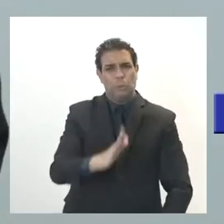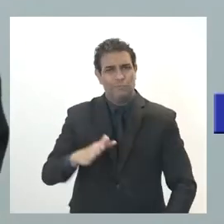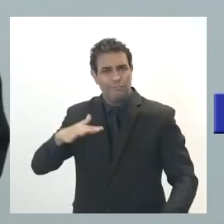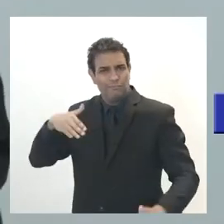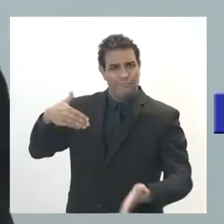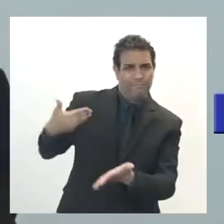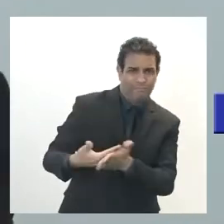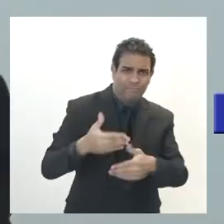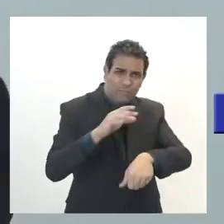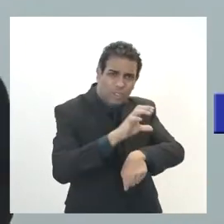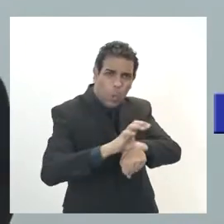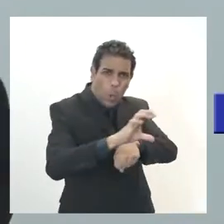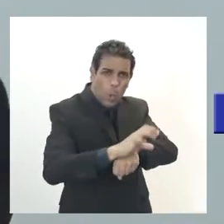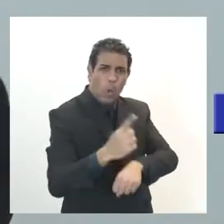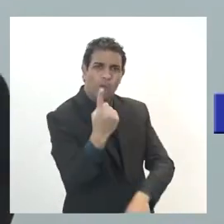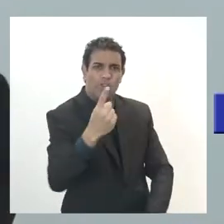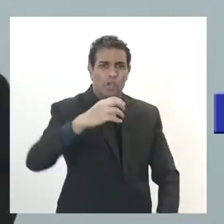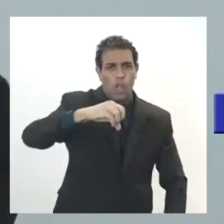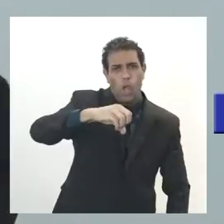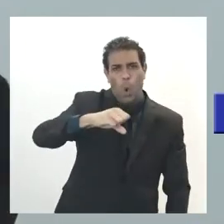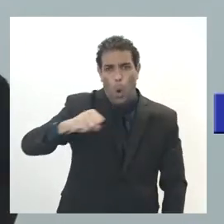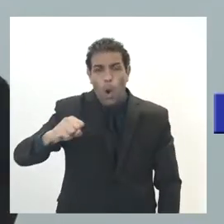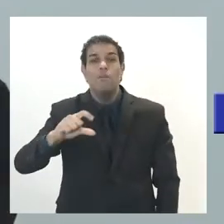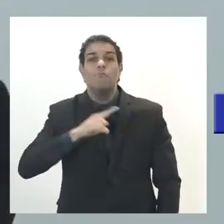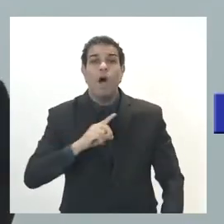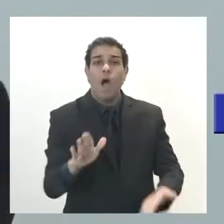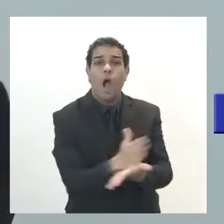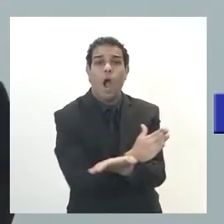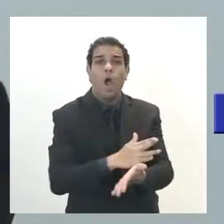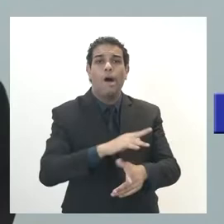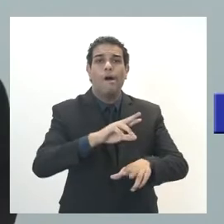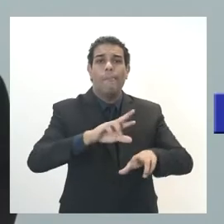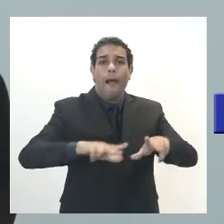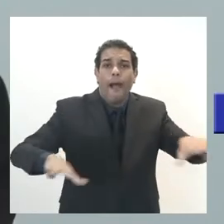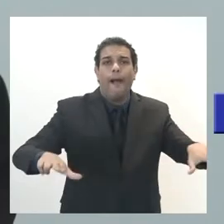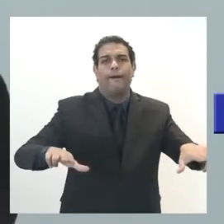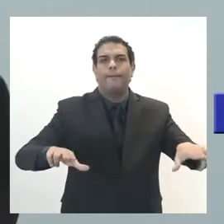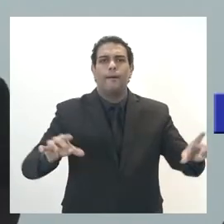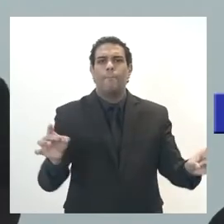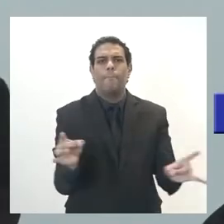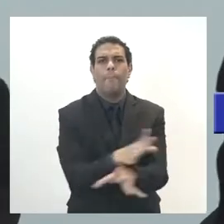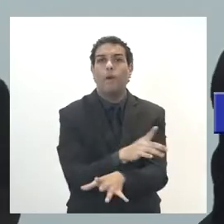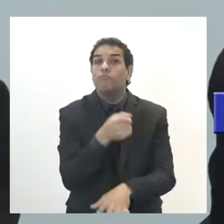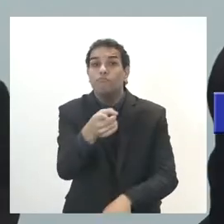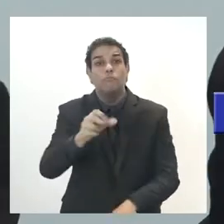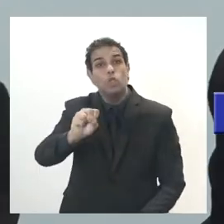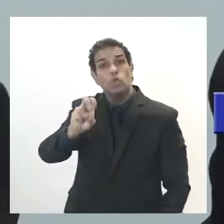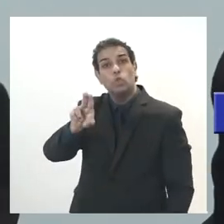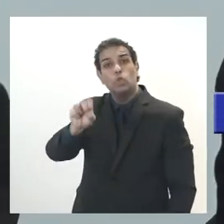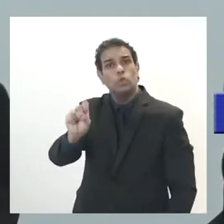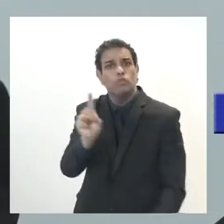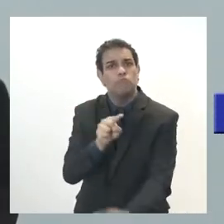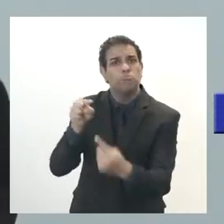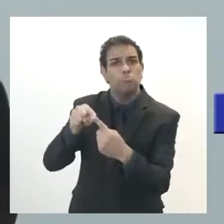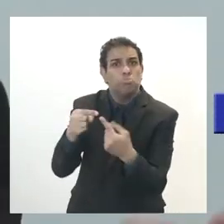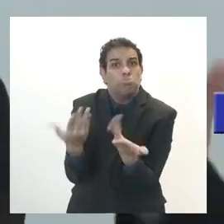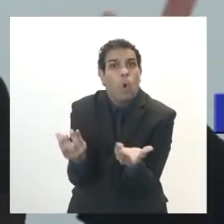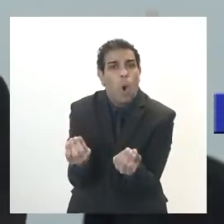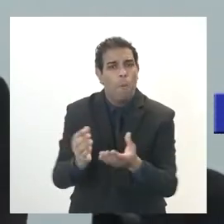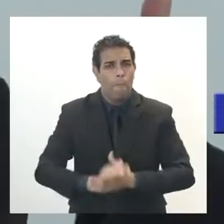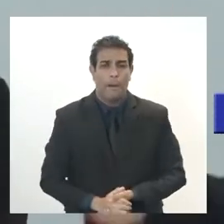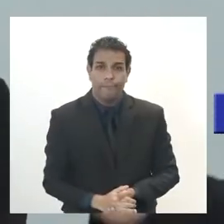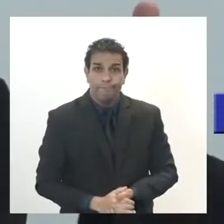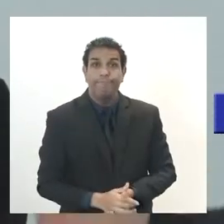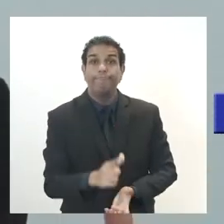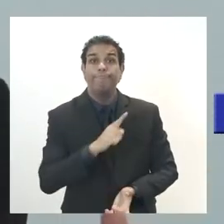constituinte da condição de 88 mas temos alguns elementos cruciais né Por exemplo Sistema Único de Saúde né Por exemplo